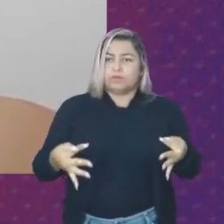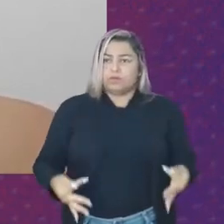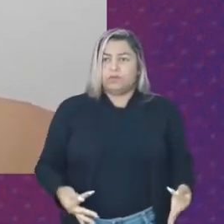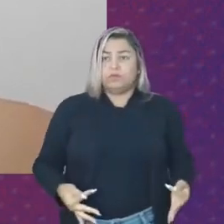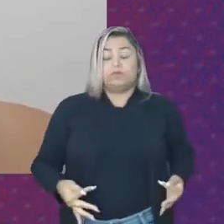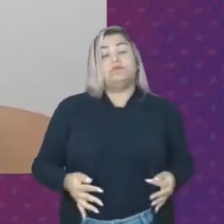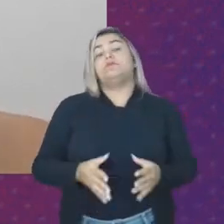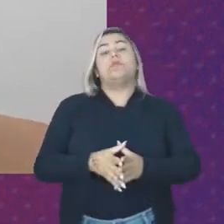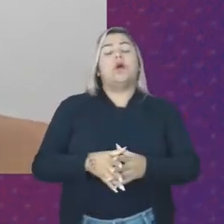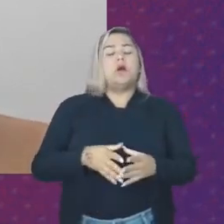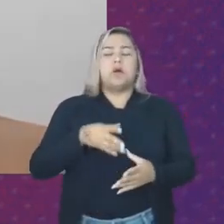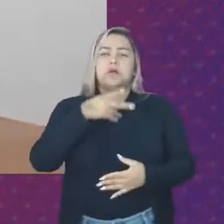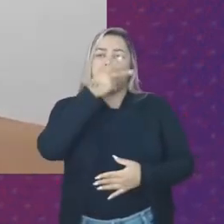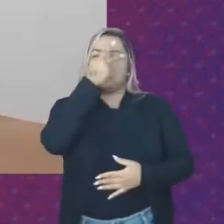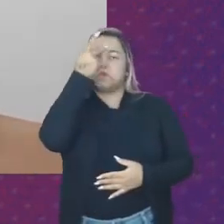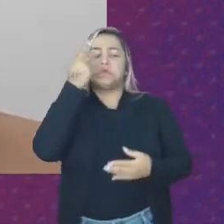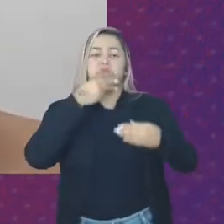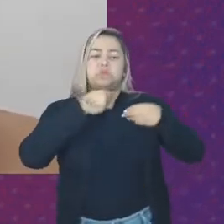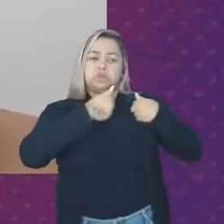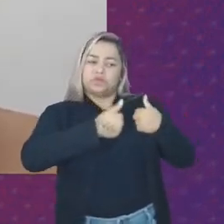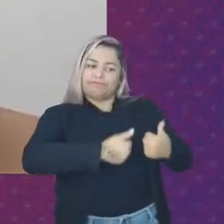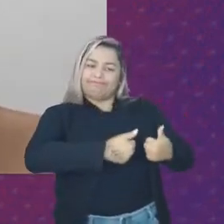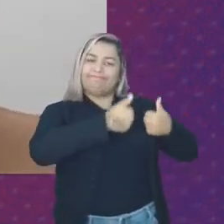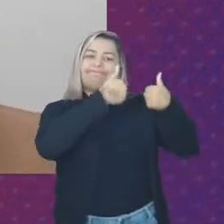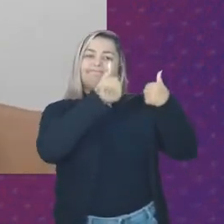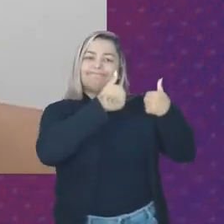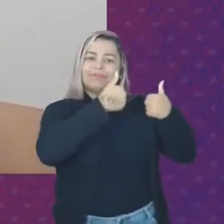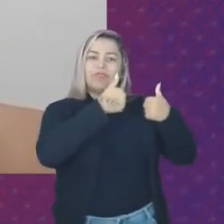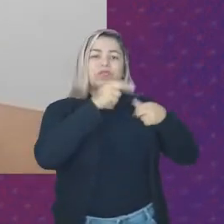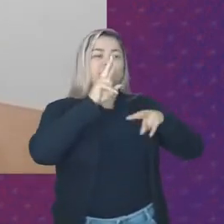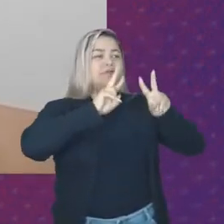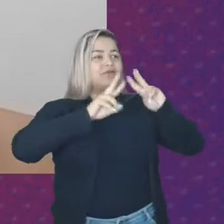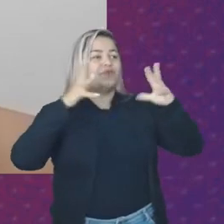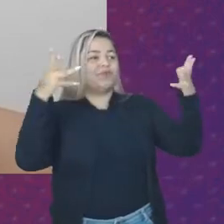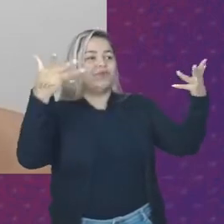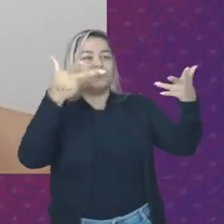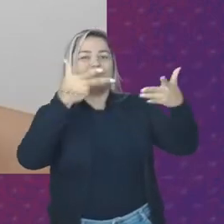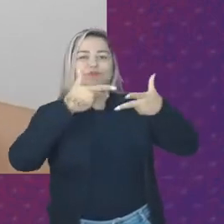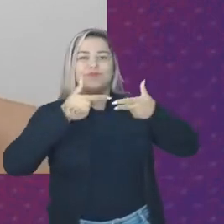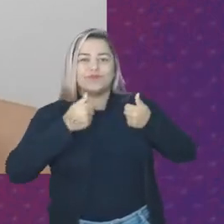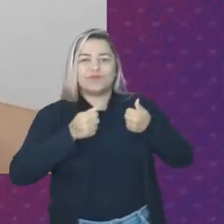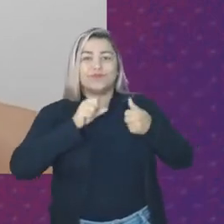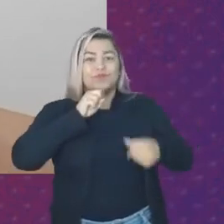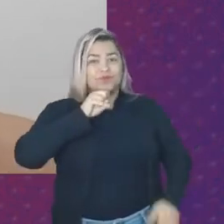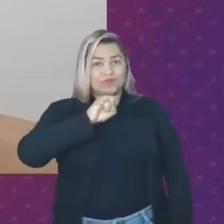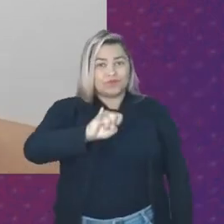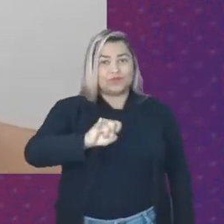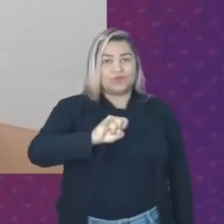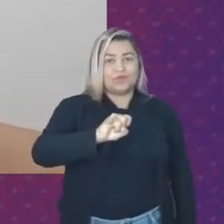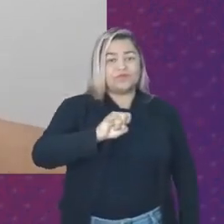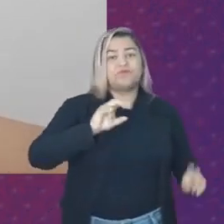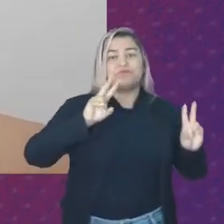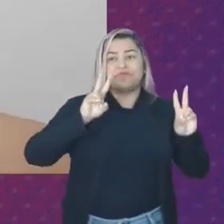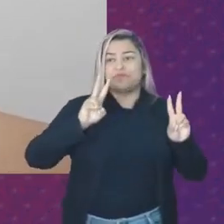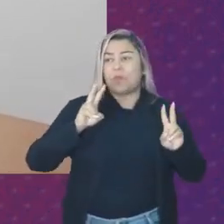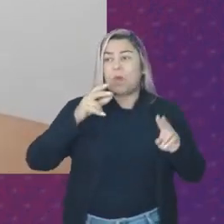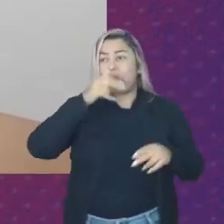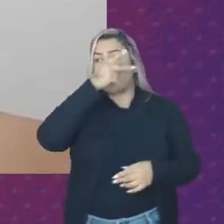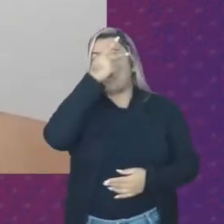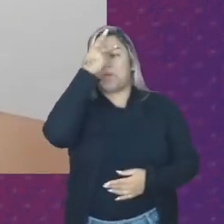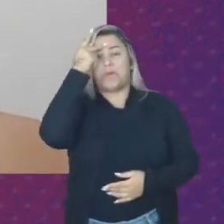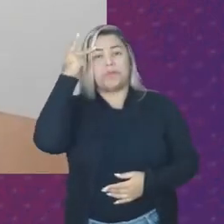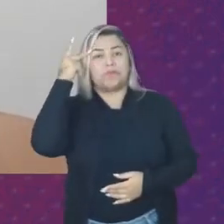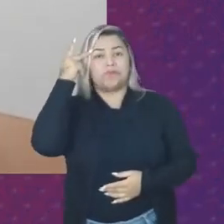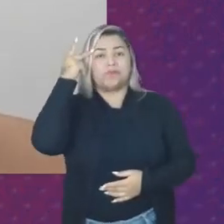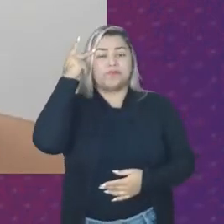pessoa positiva, que tem uma visão bonita sobre si e sobre o mundo. São pessoas